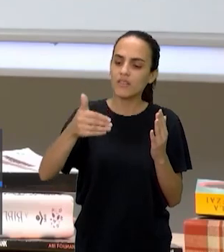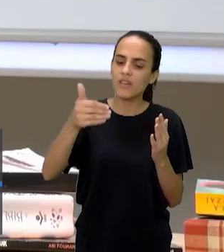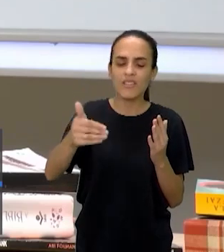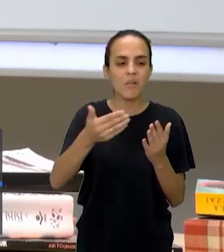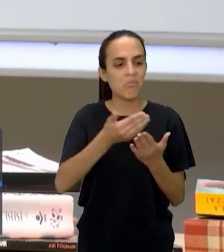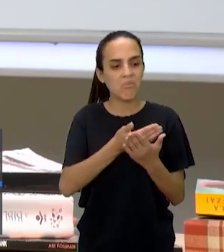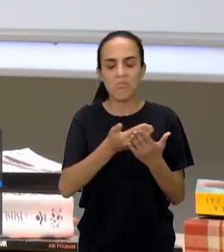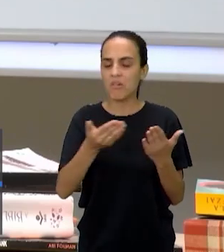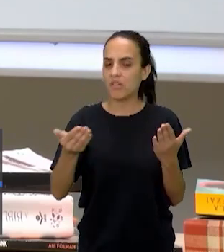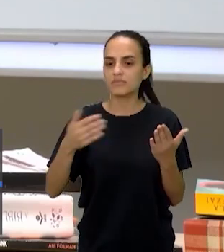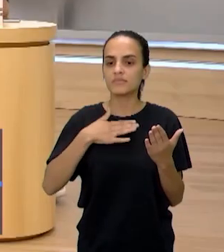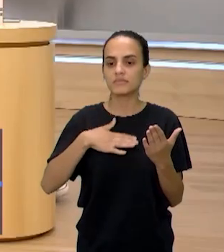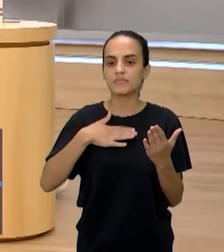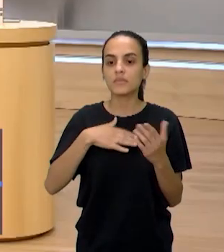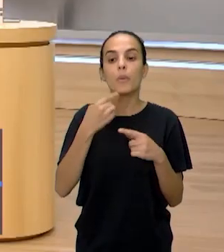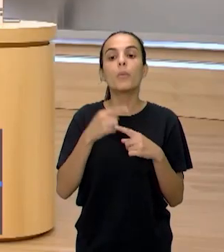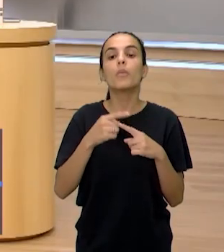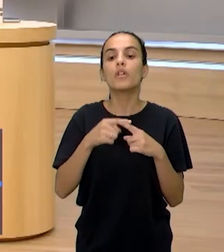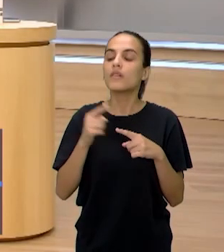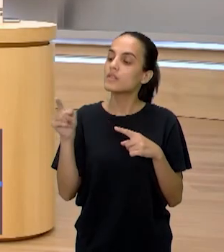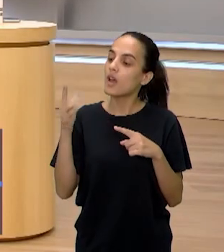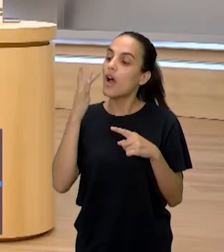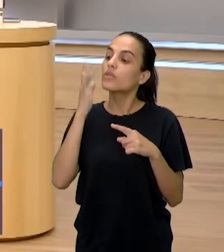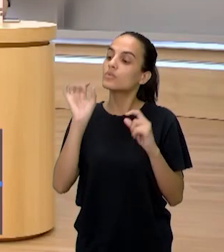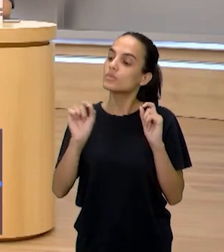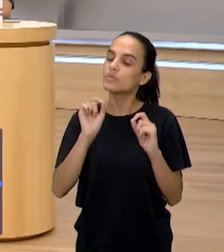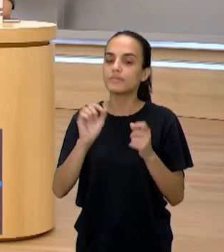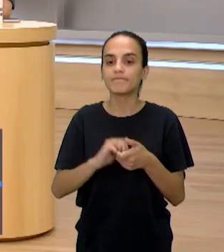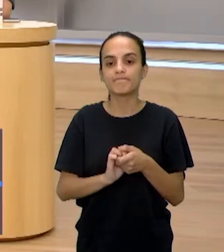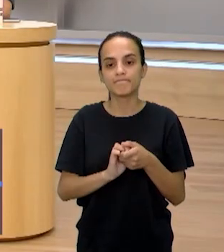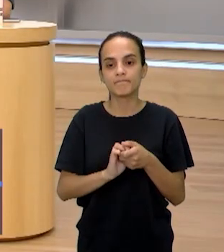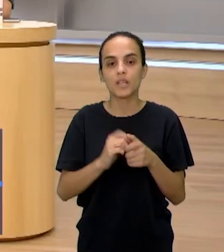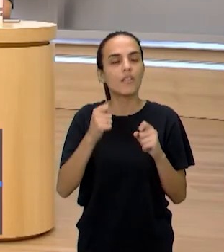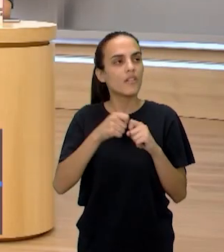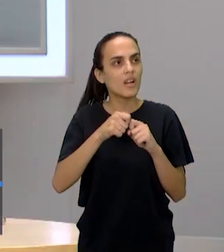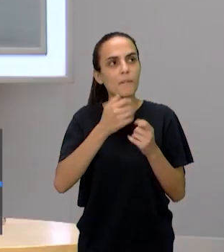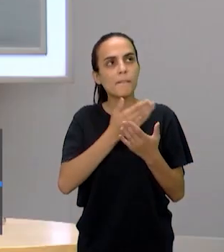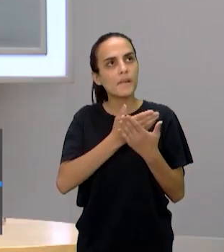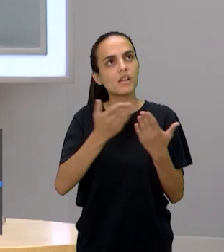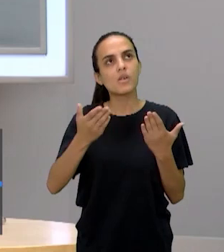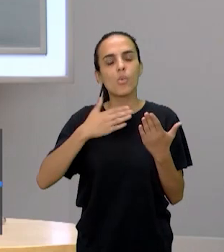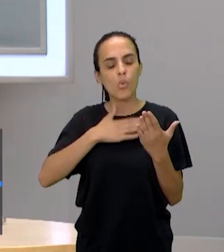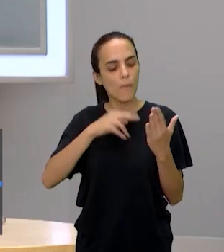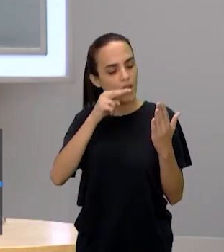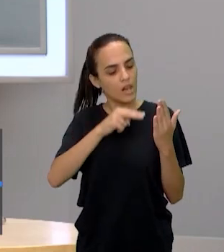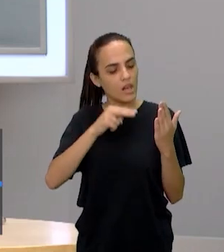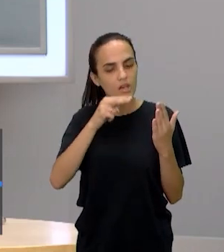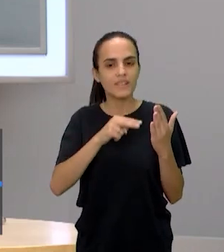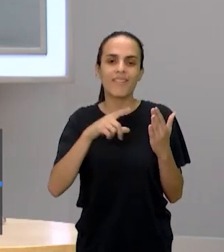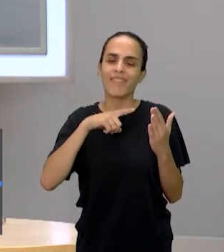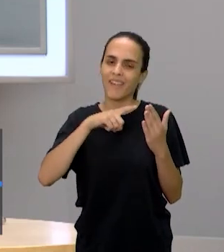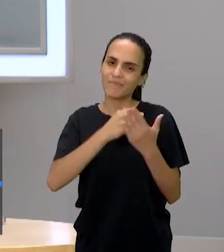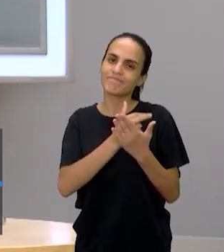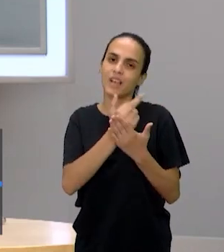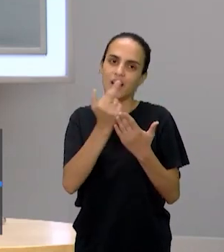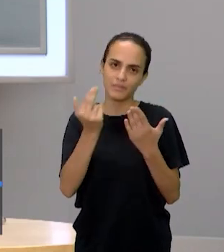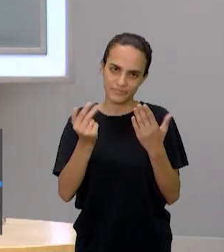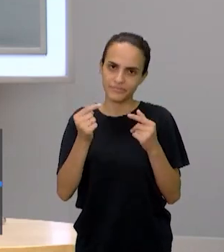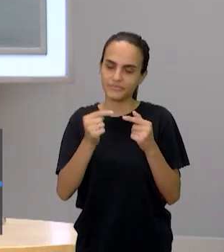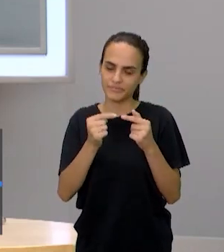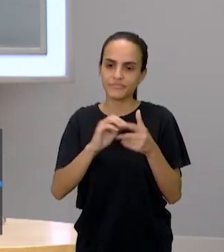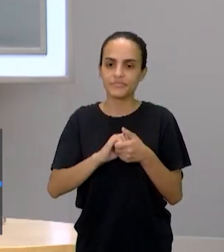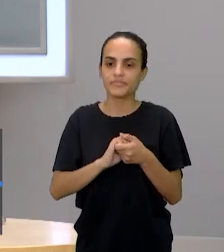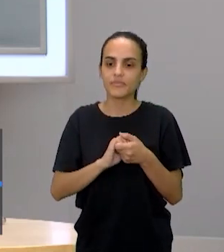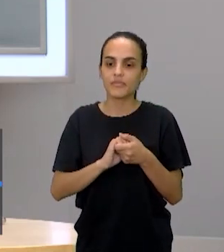perdendo esse gosto, professor Mauro. O que você acha que está implícito aí? O que faz a gente perder o gosto pela leitura? Nós temos tantos fatores. Eu